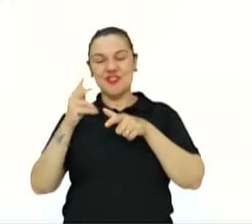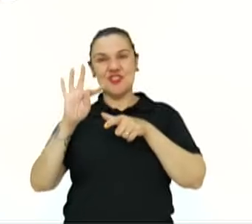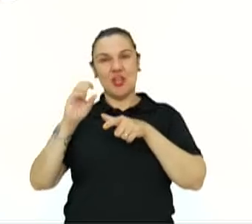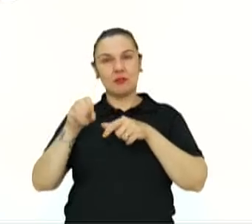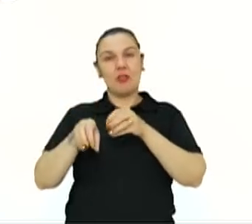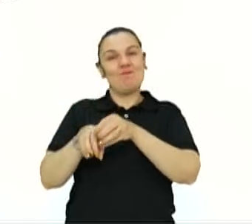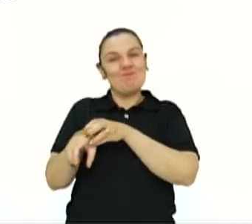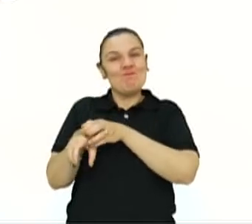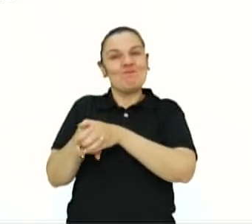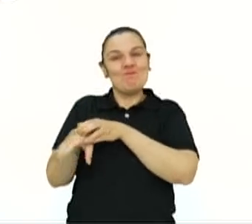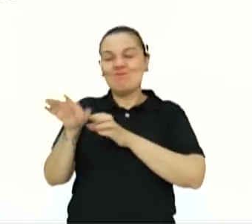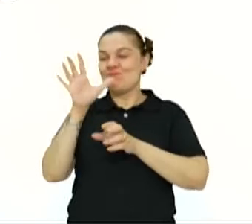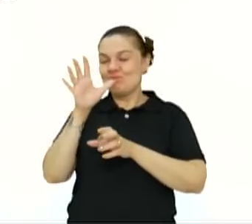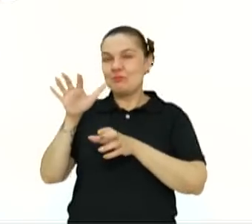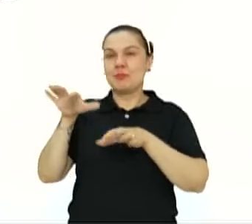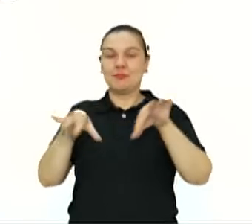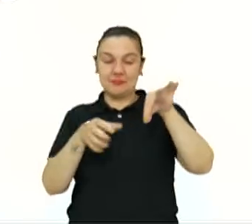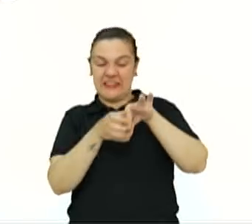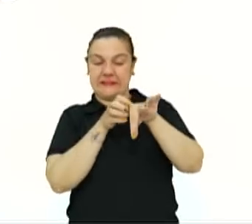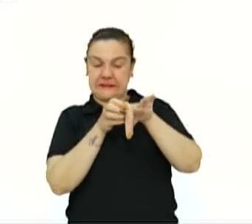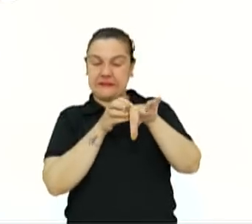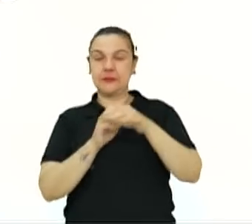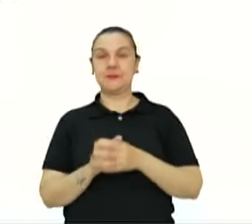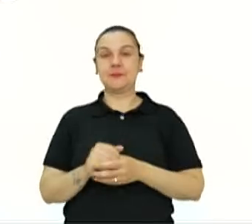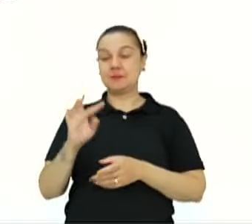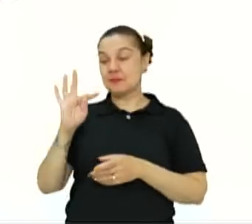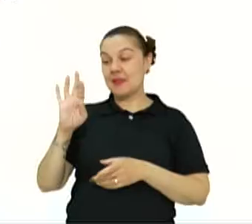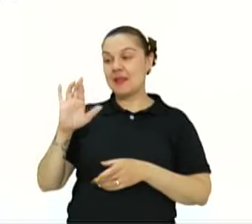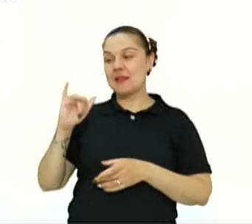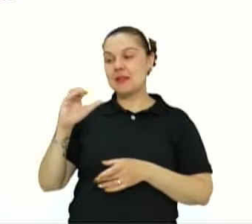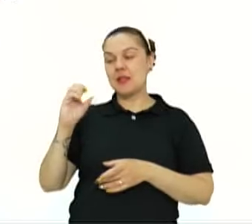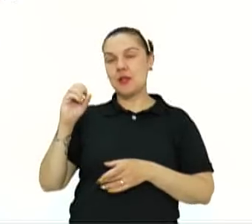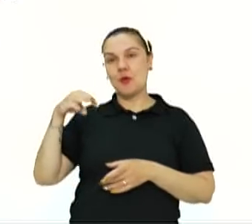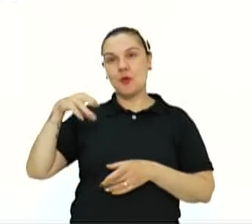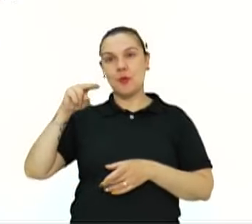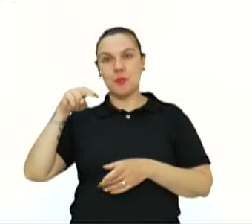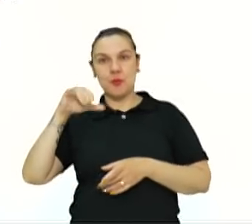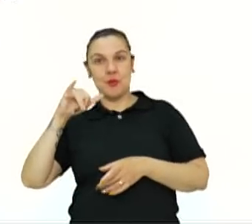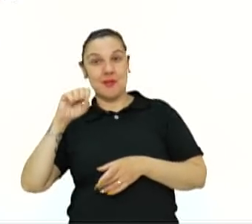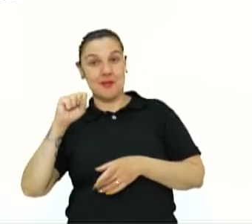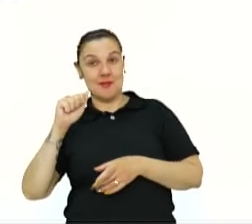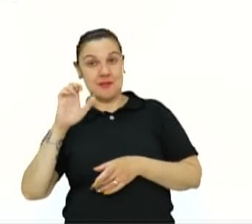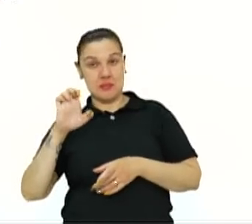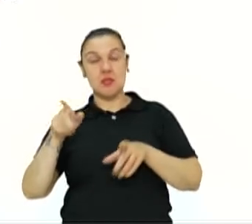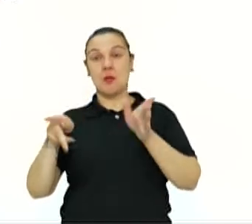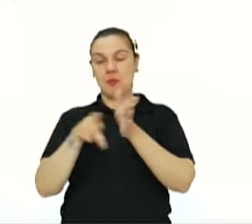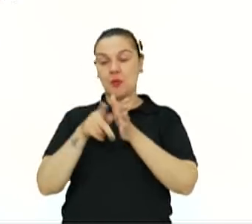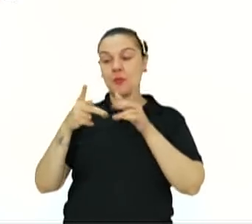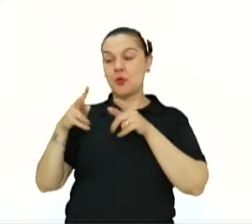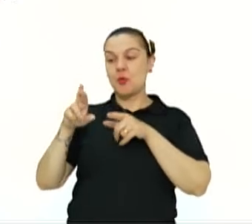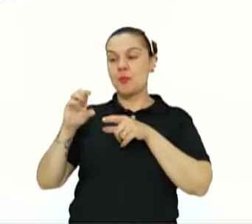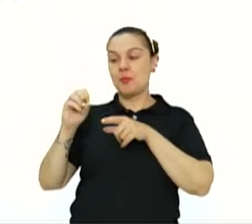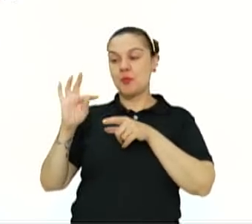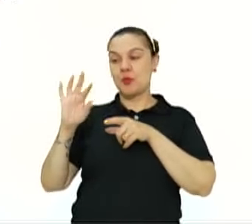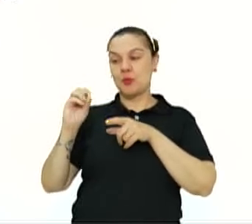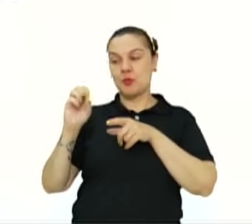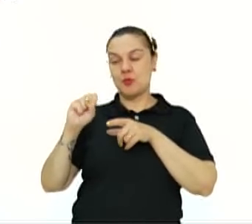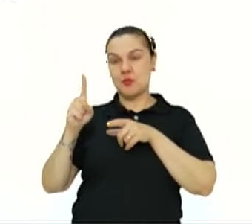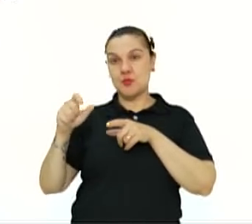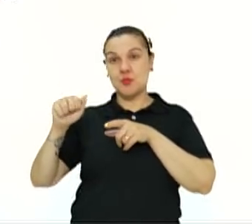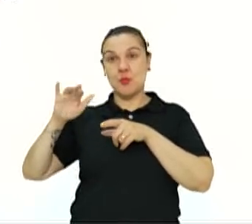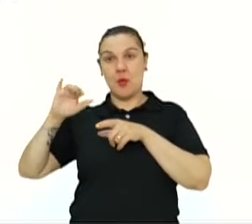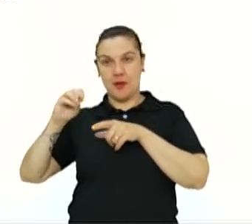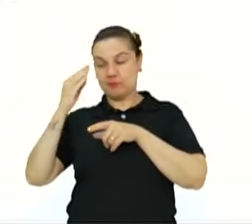coça, né, a região pubiana. A tricomoníase, que é causada por um protozoário comum em mulheres. E